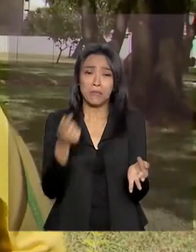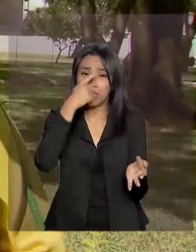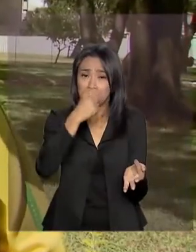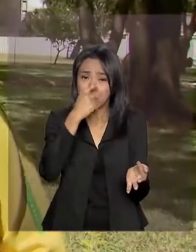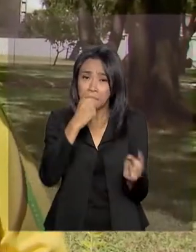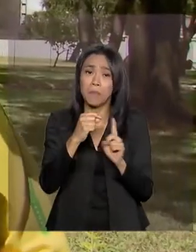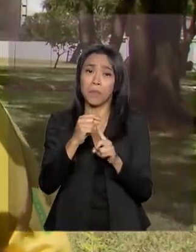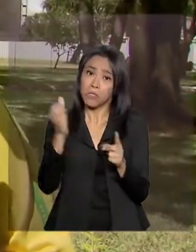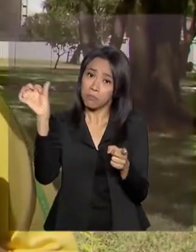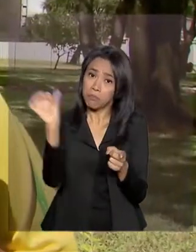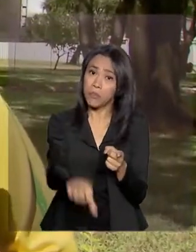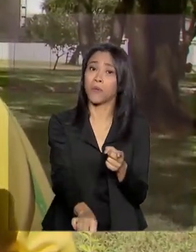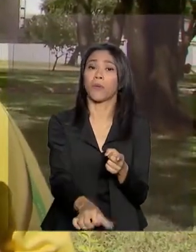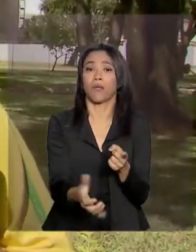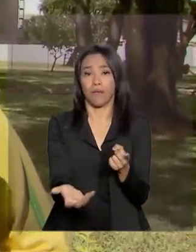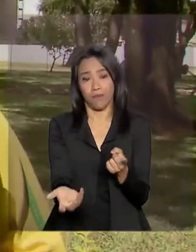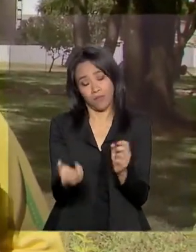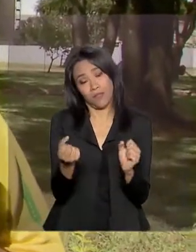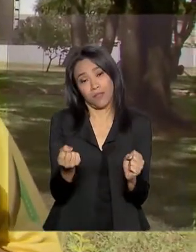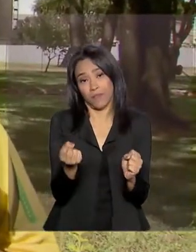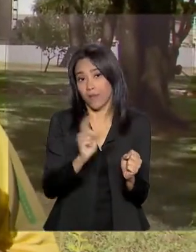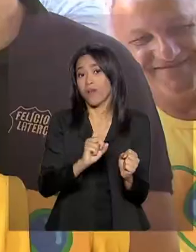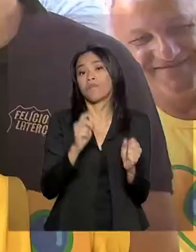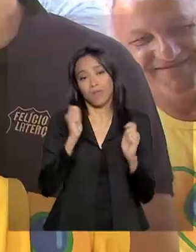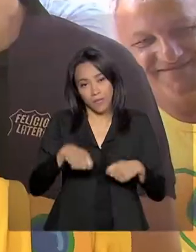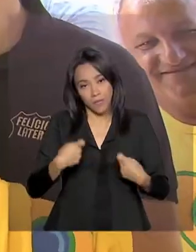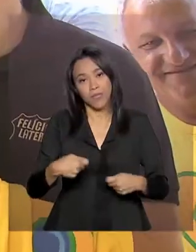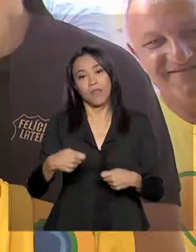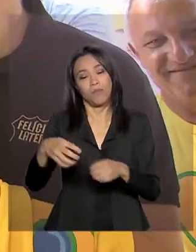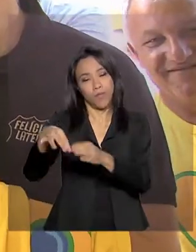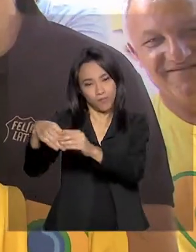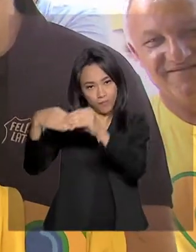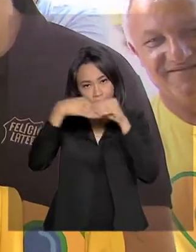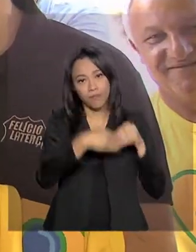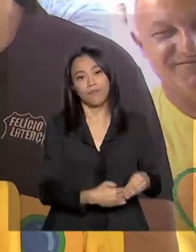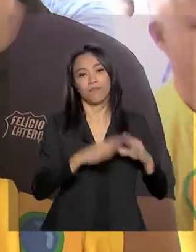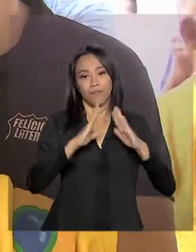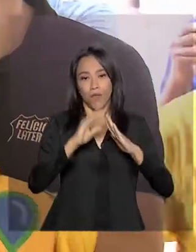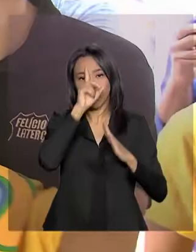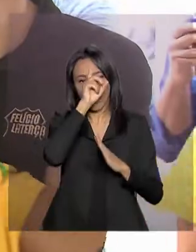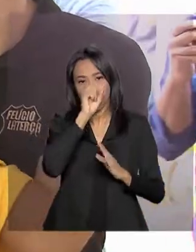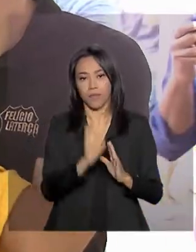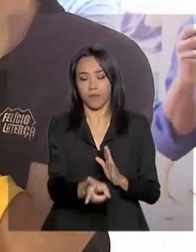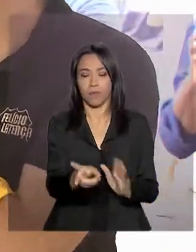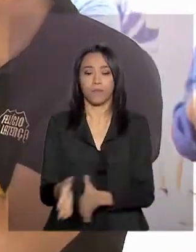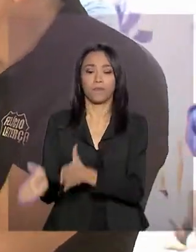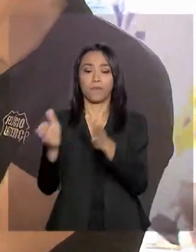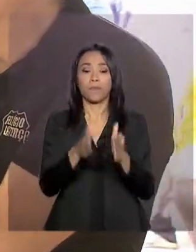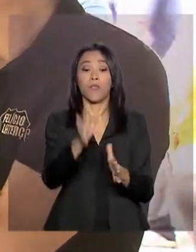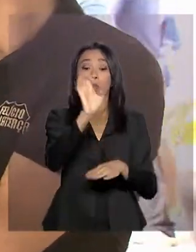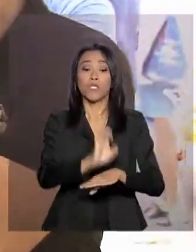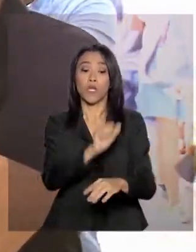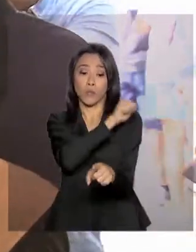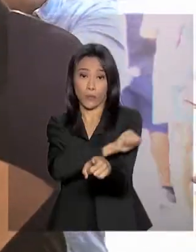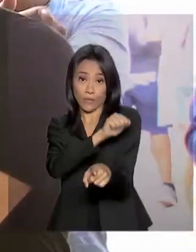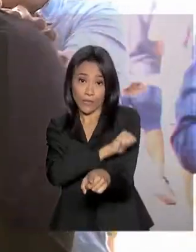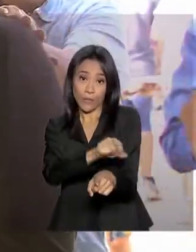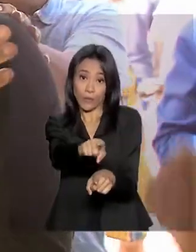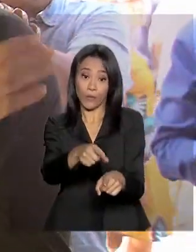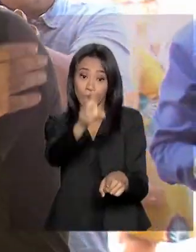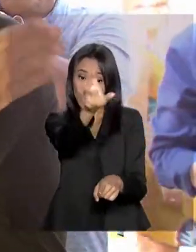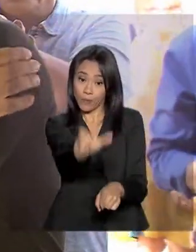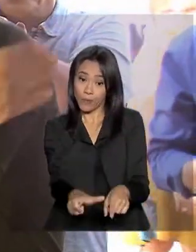coisas mais sérias, então a gente nunca deixa de trazer. No Rio de Janeiro, a ação contou com a presença do ministro da